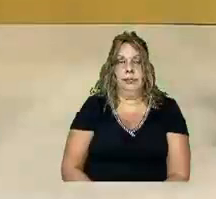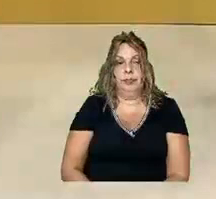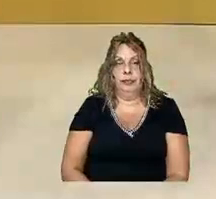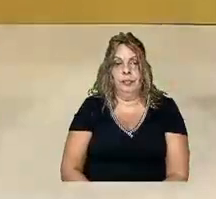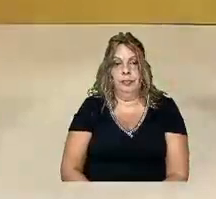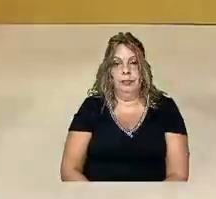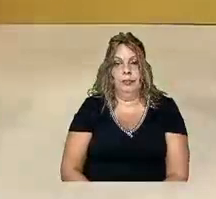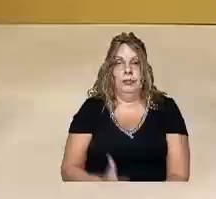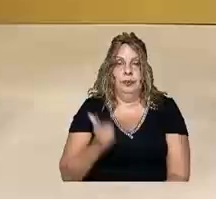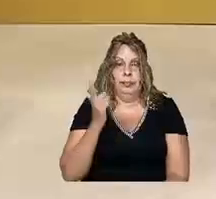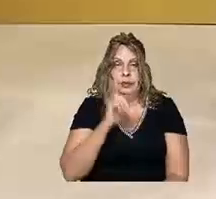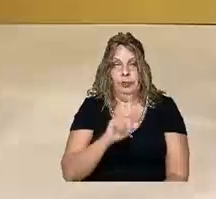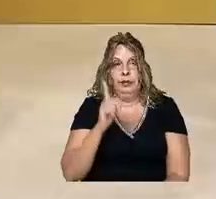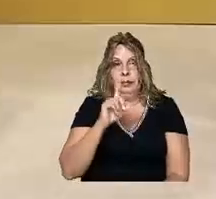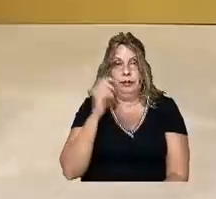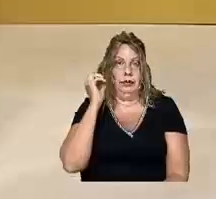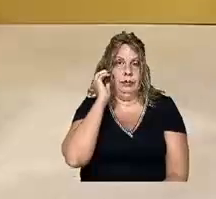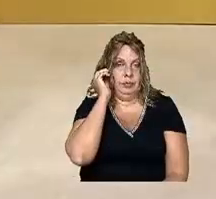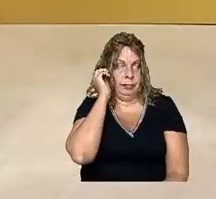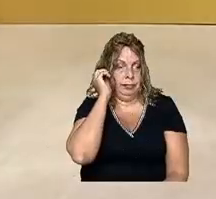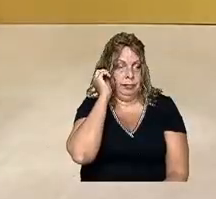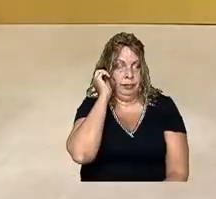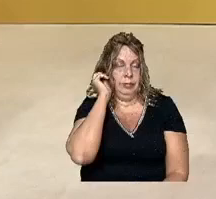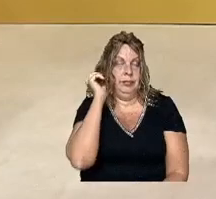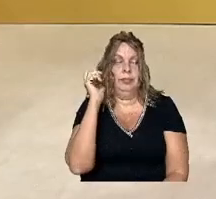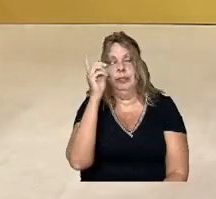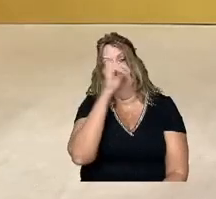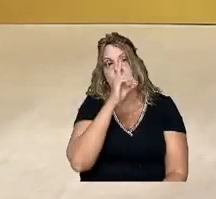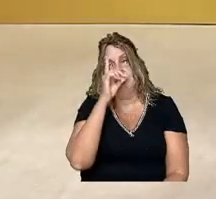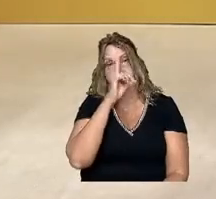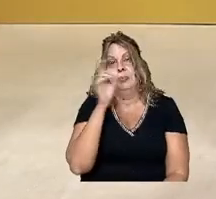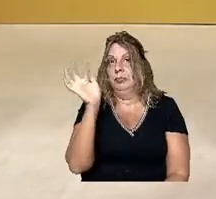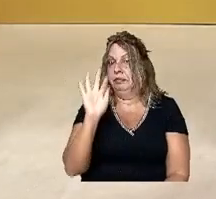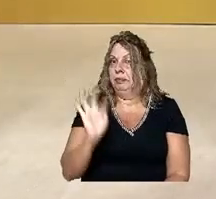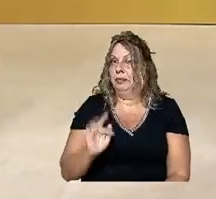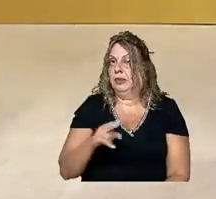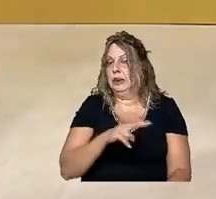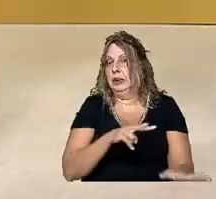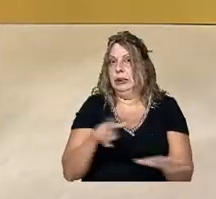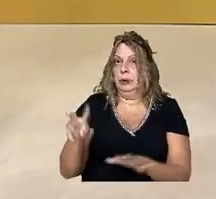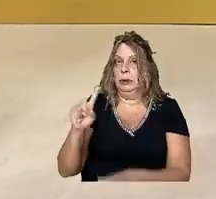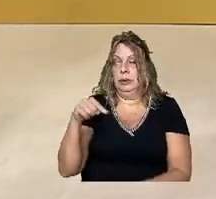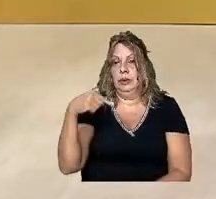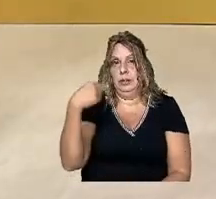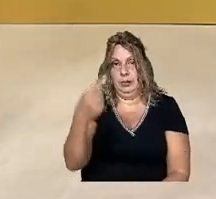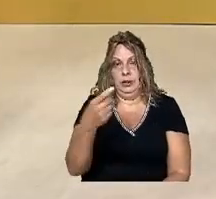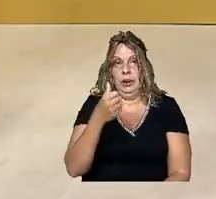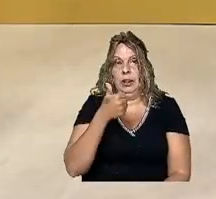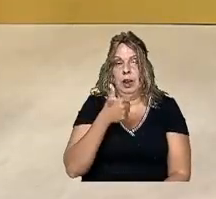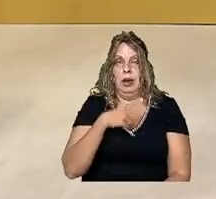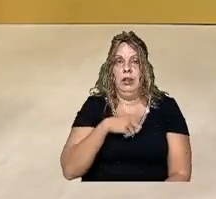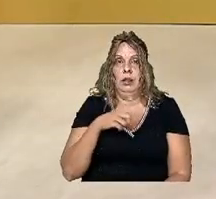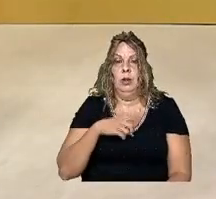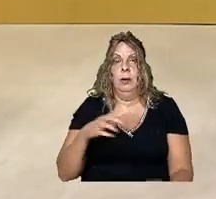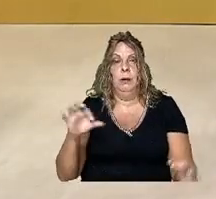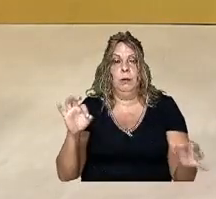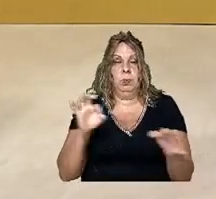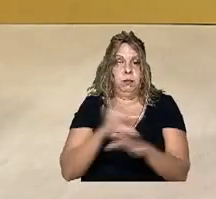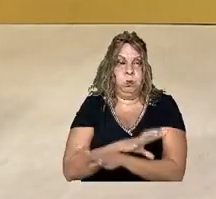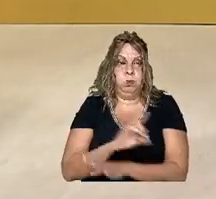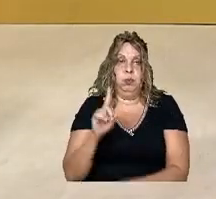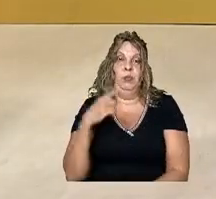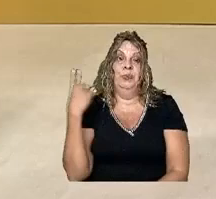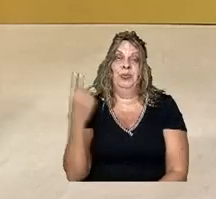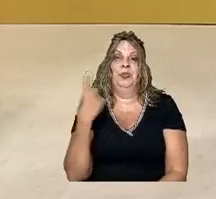e faturou. Domingão aí de alegria, né? Semana que vem tem mais. A Riama Porteira fechou aí o nosso...